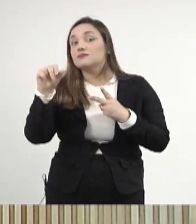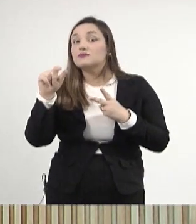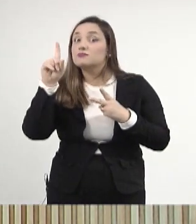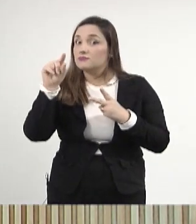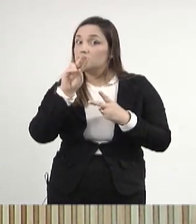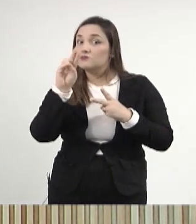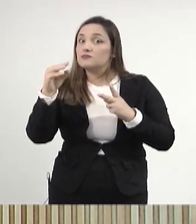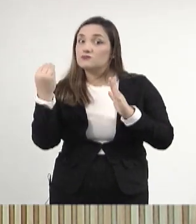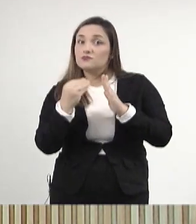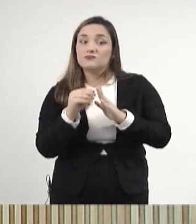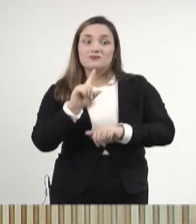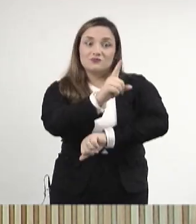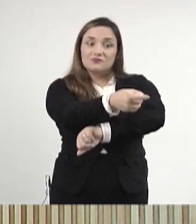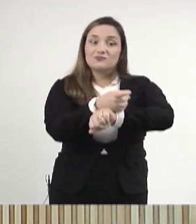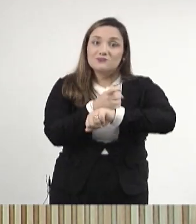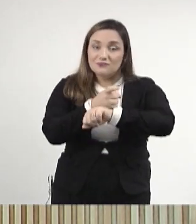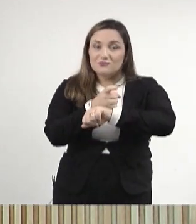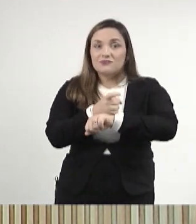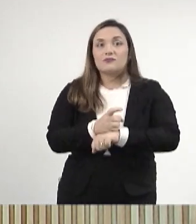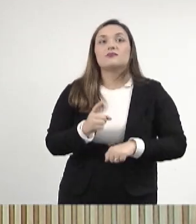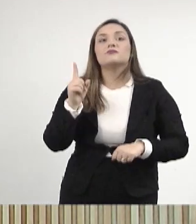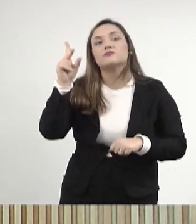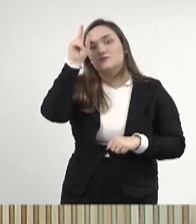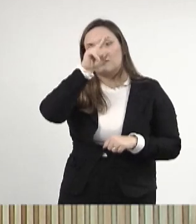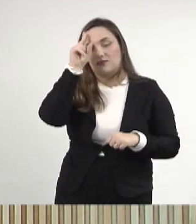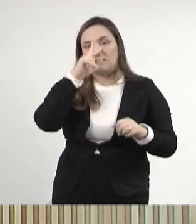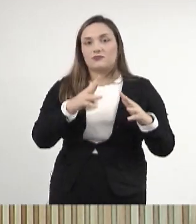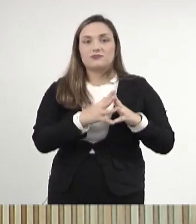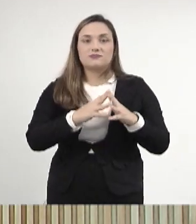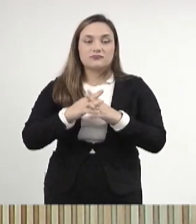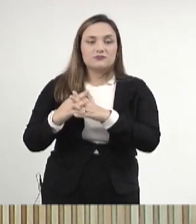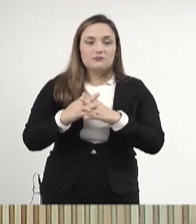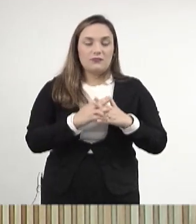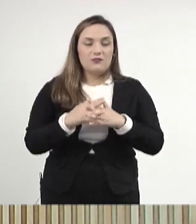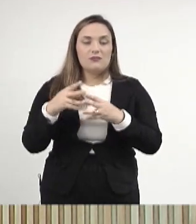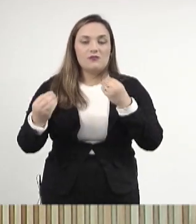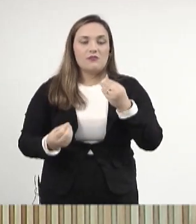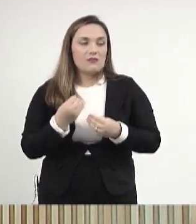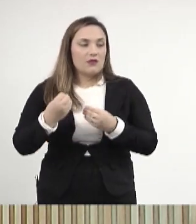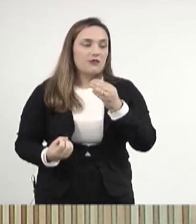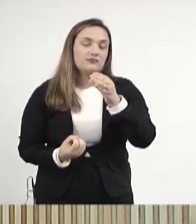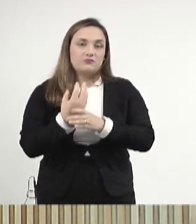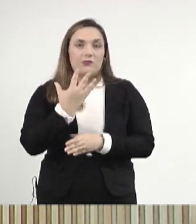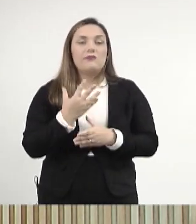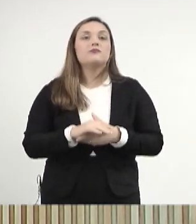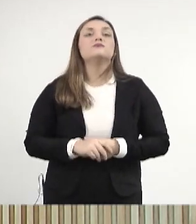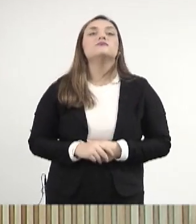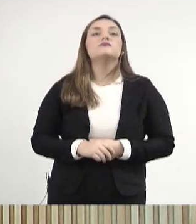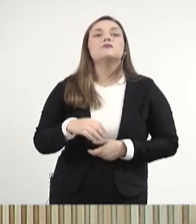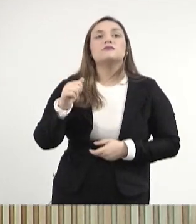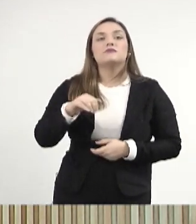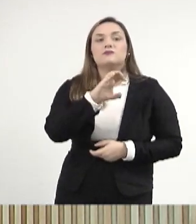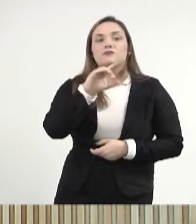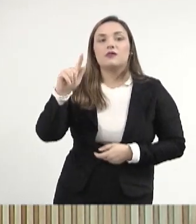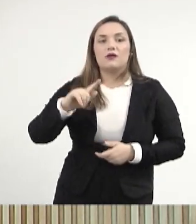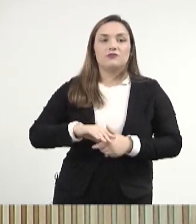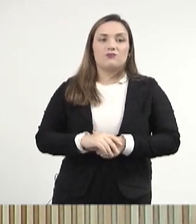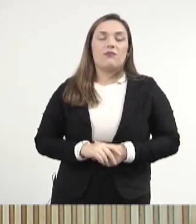Grande, tem uma história que se confunde com a formação, a criação, o surgimento aqui de Campo